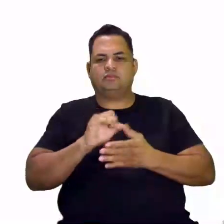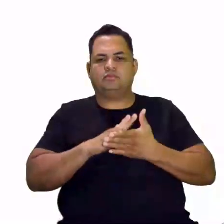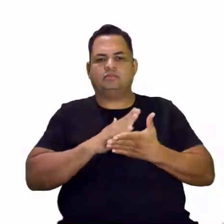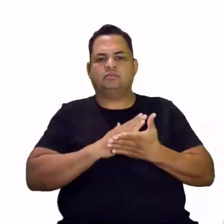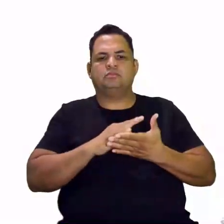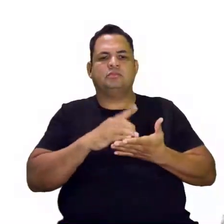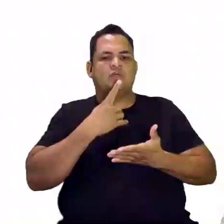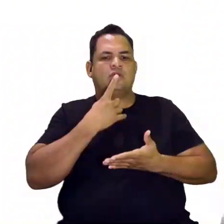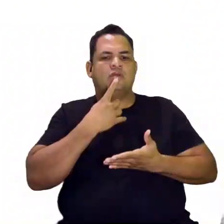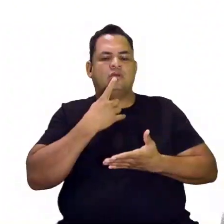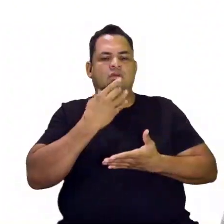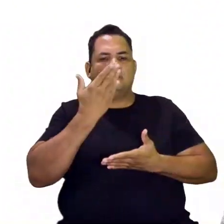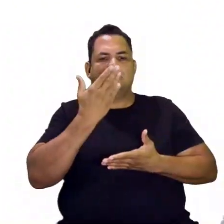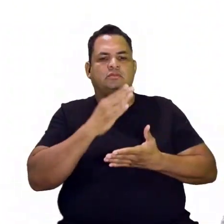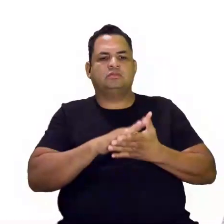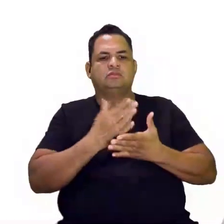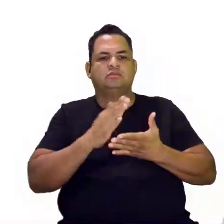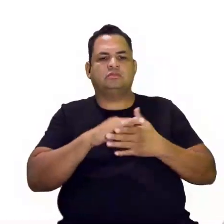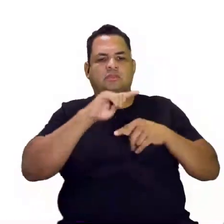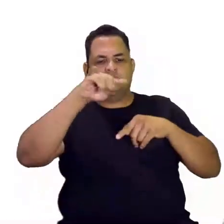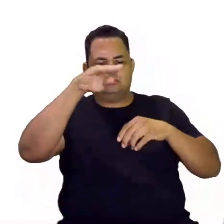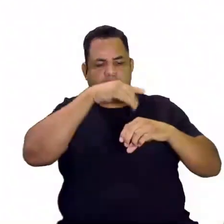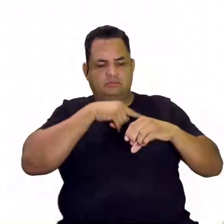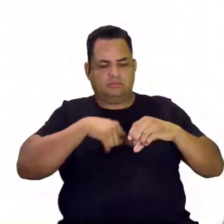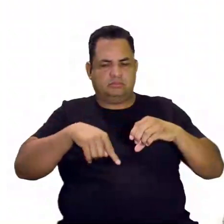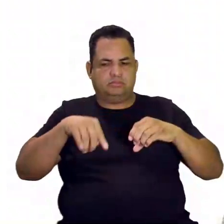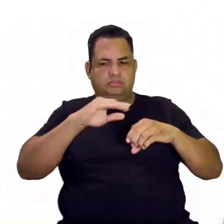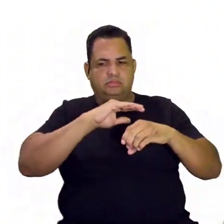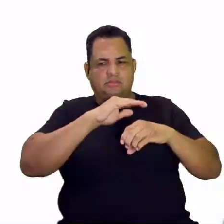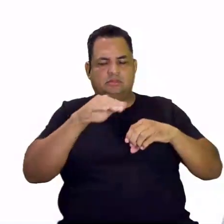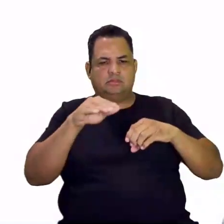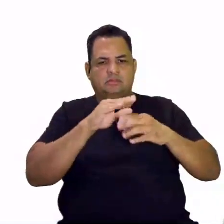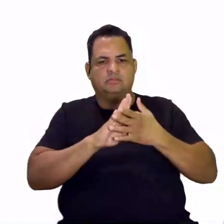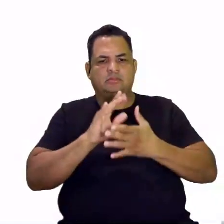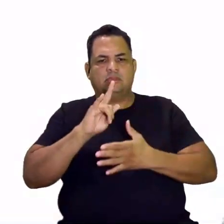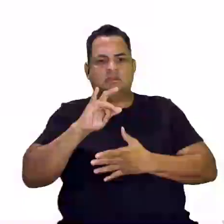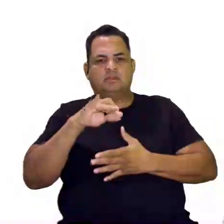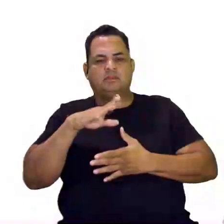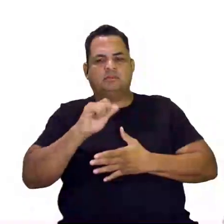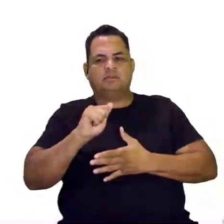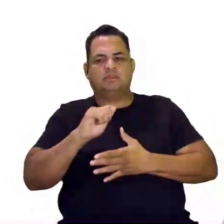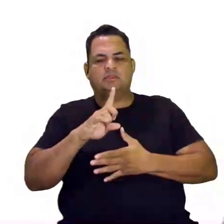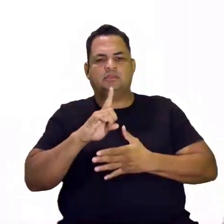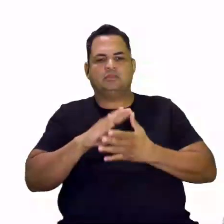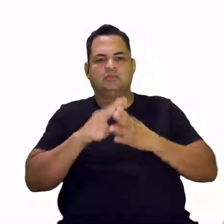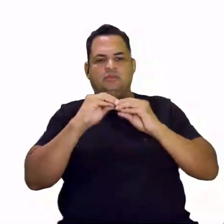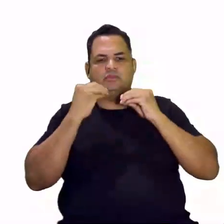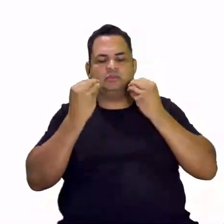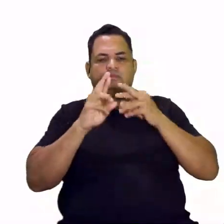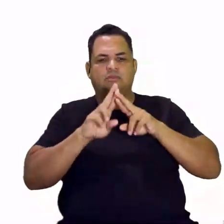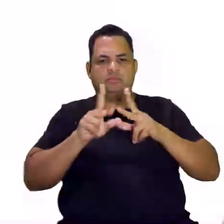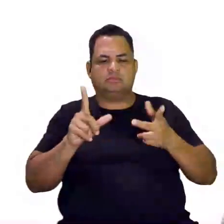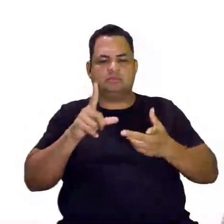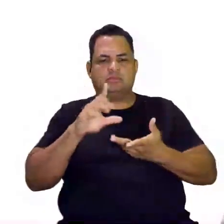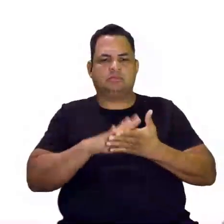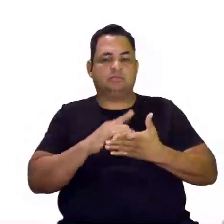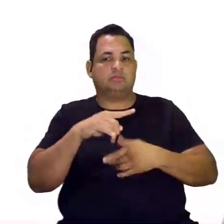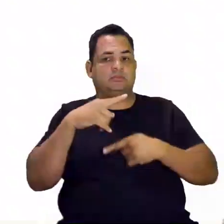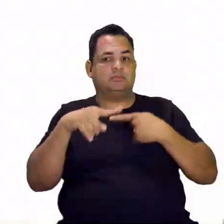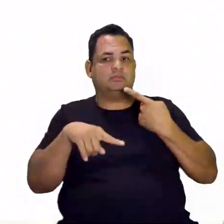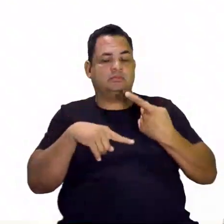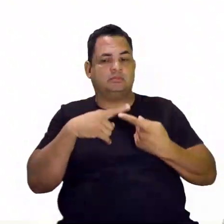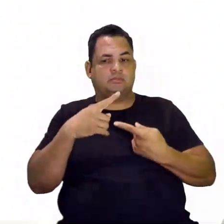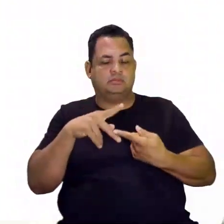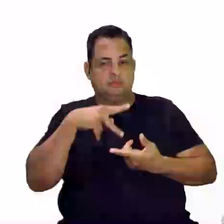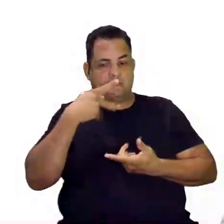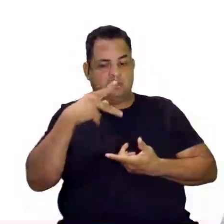parte vermelha é a parede celular, né? Formada de peptídeo glicano, que é uma substância diferente, porque a gente vai falar de parede